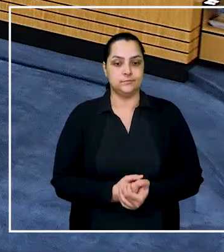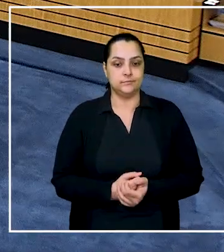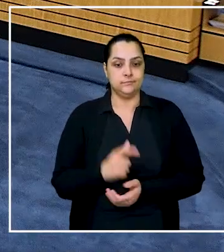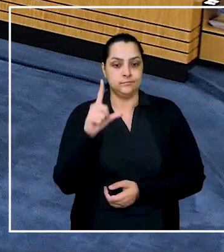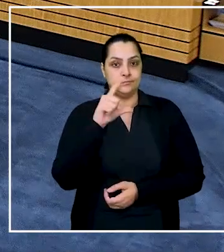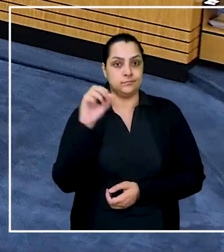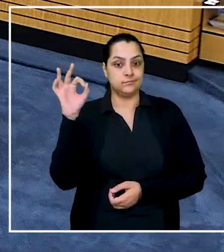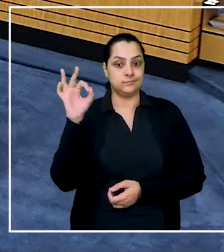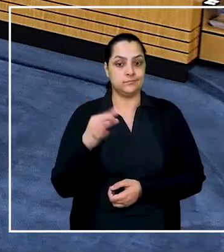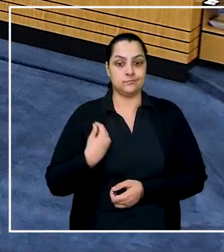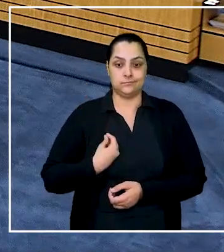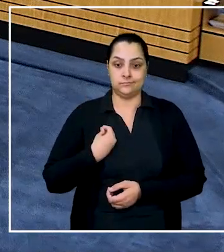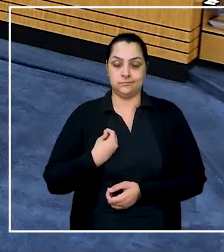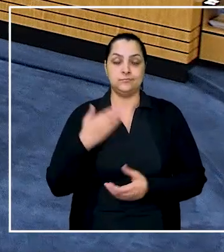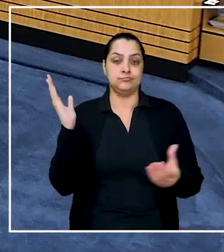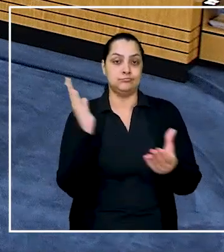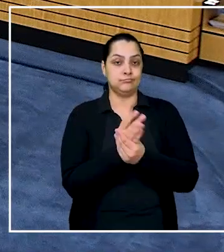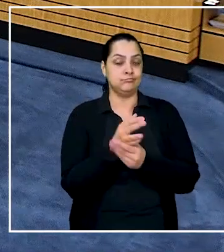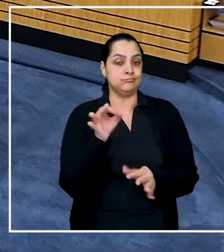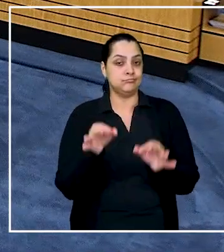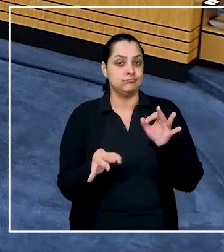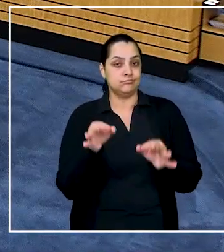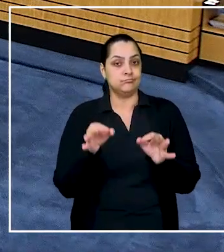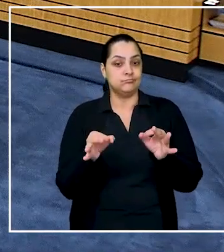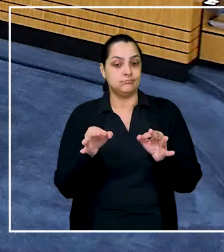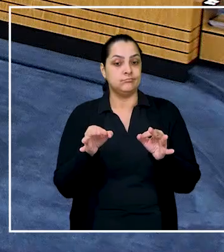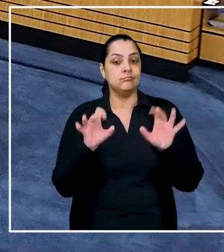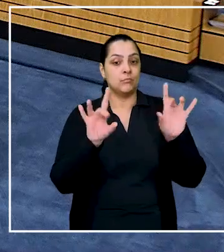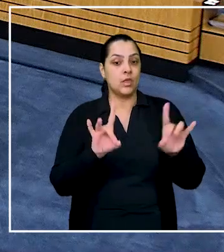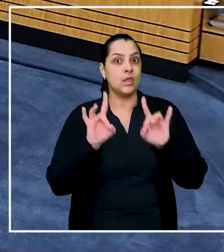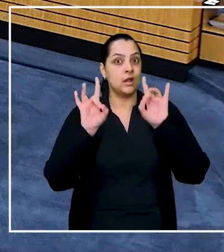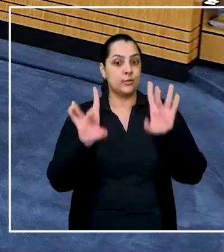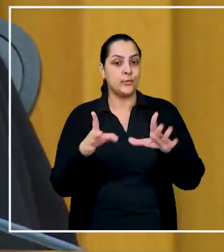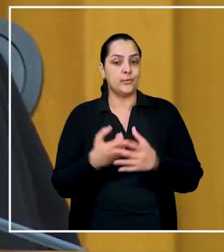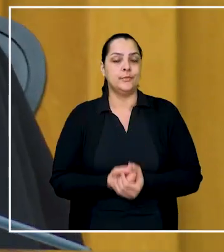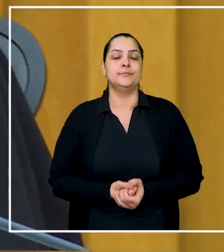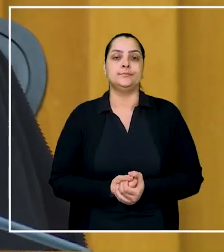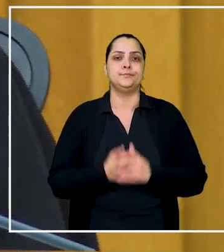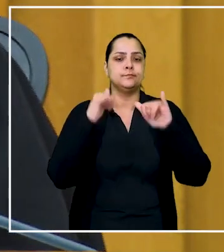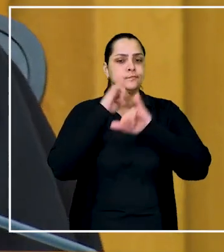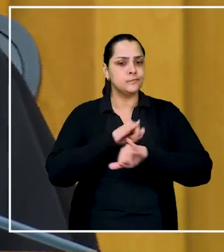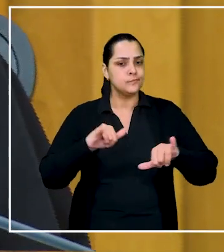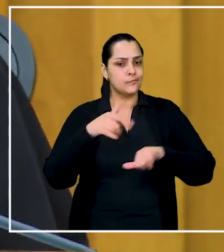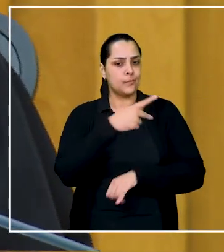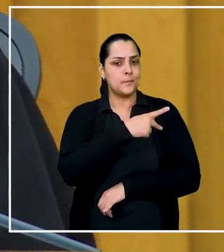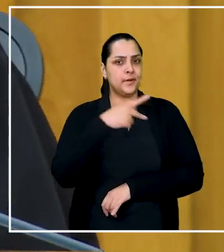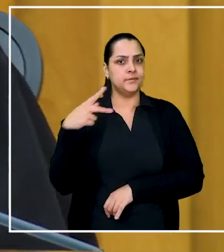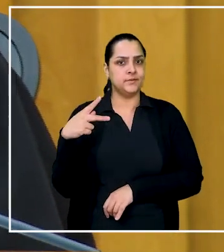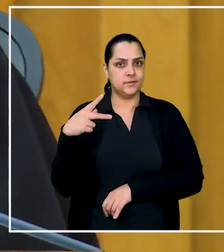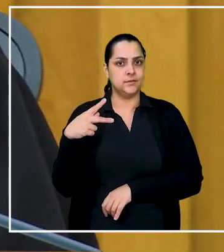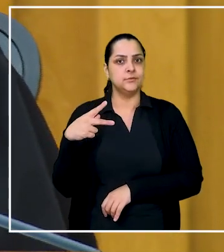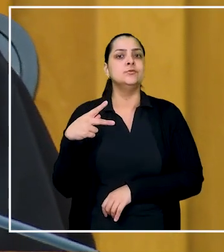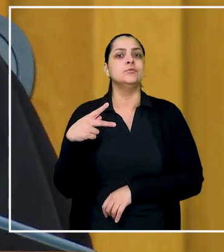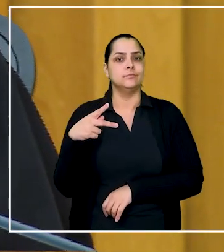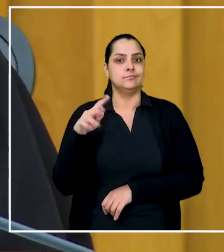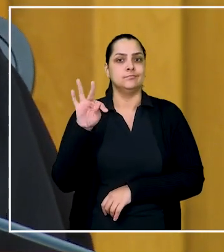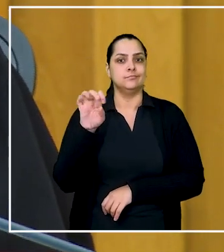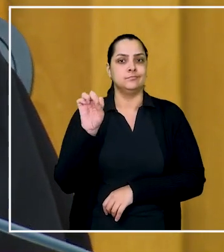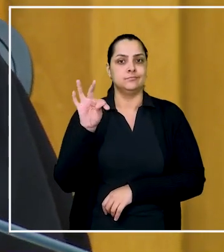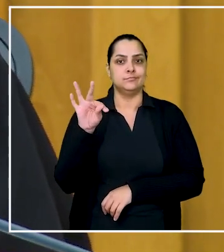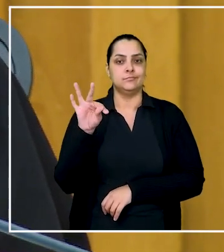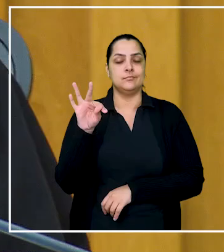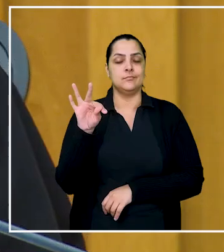tribunal 100% inserido no processo judicial eletrônico. Foi com esse anúncio que o presidente do